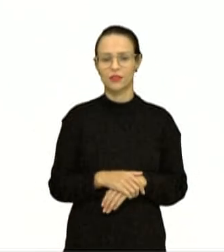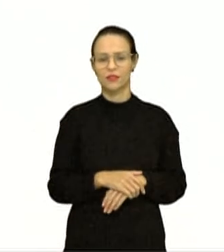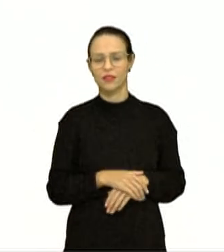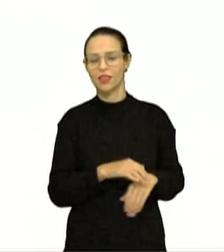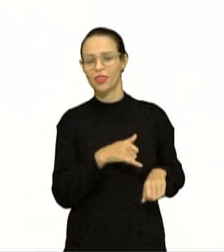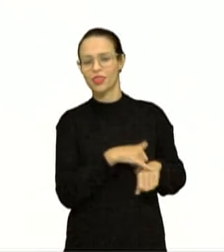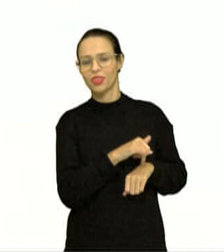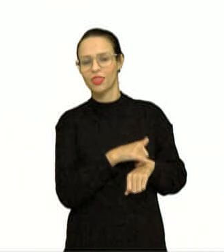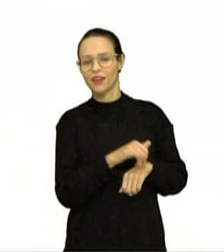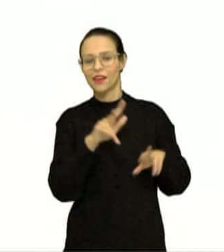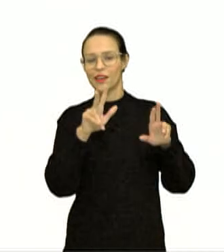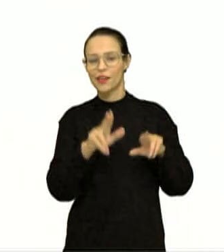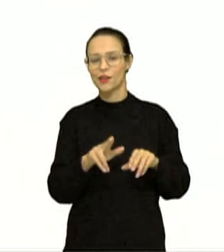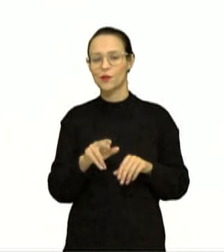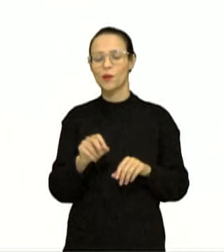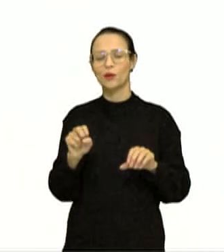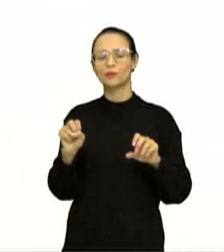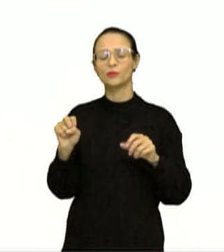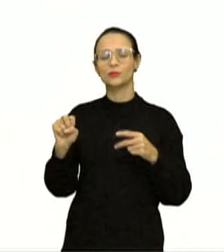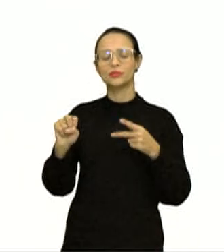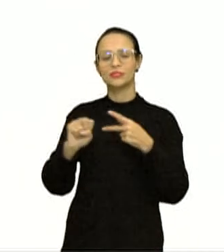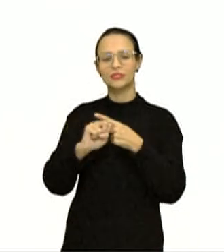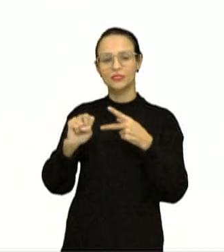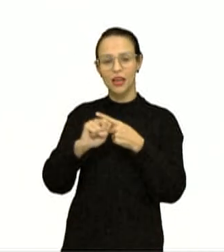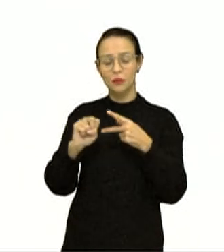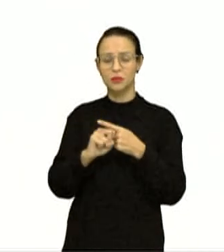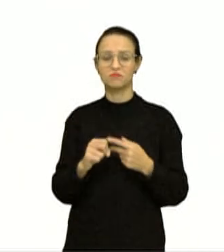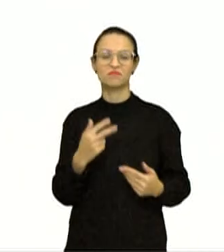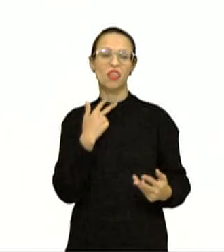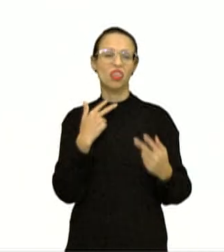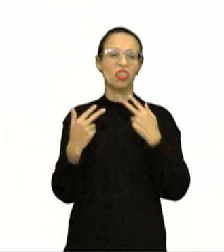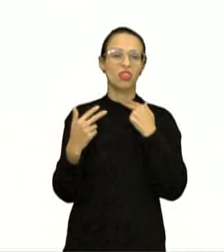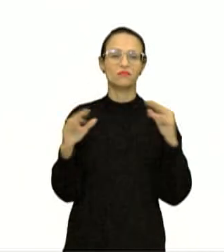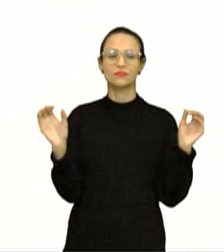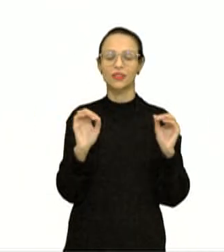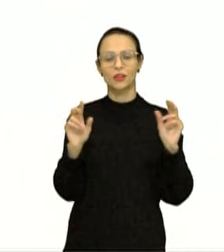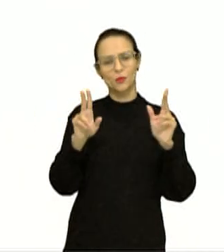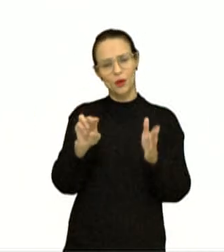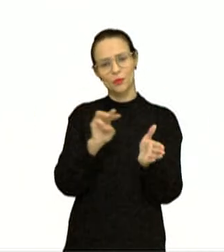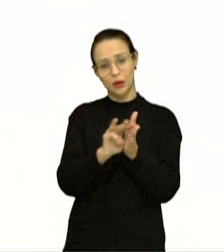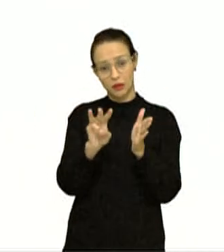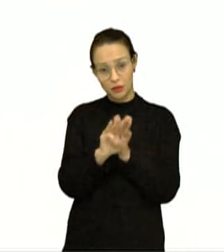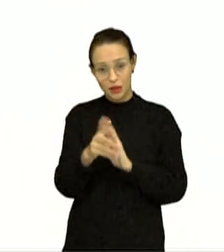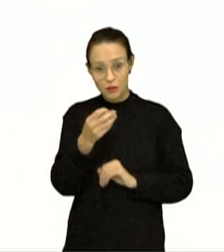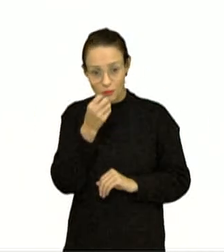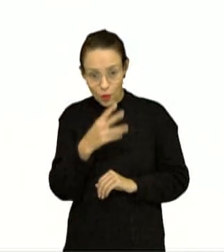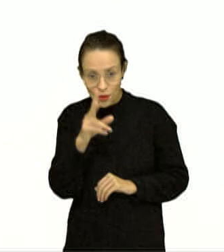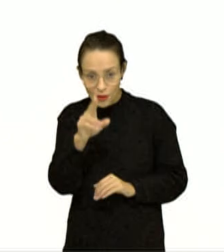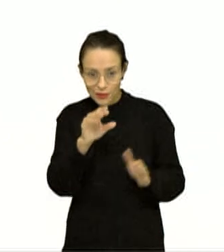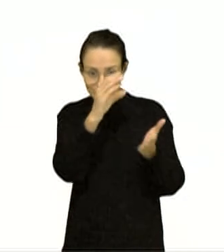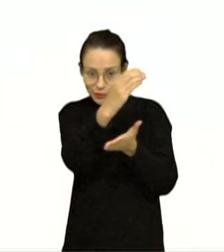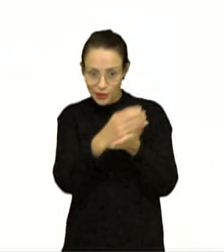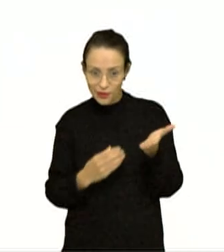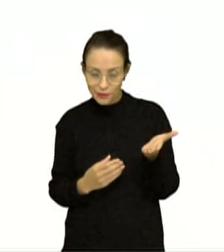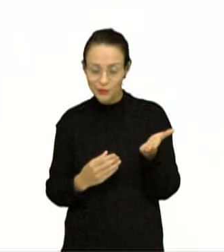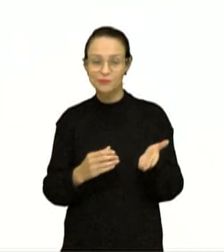Skype, tão desocupado como no WhatsApp, nem tão bom como no currículo.